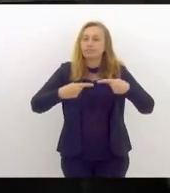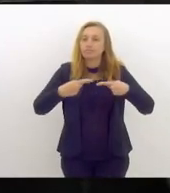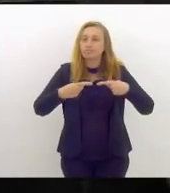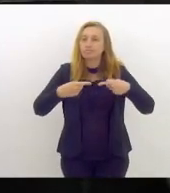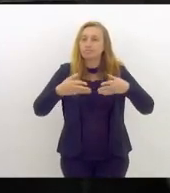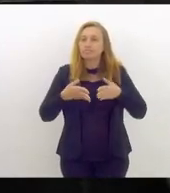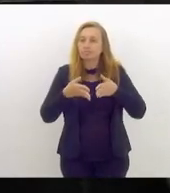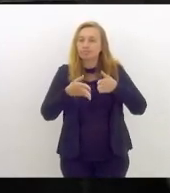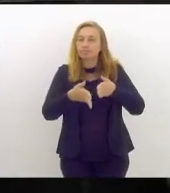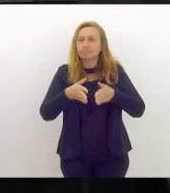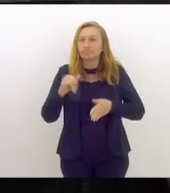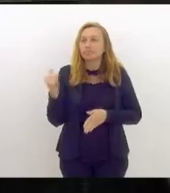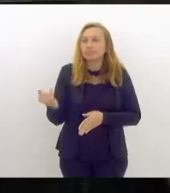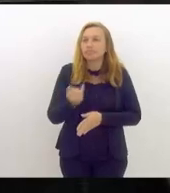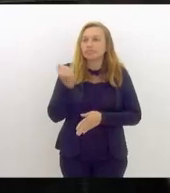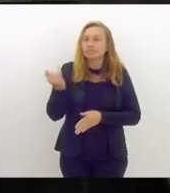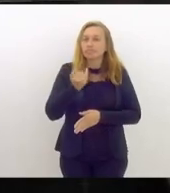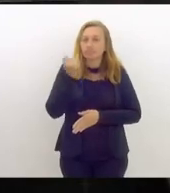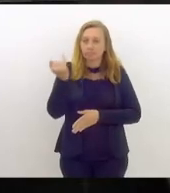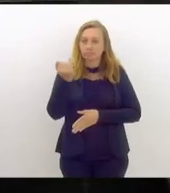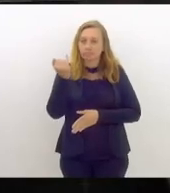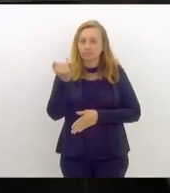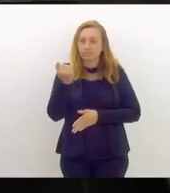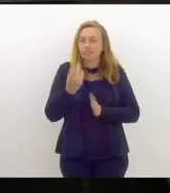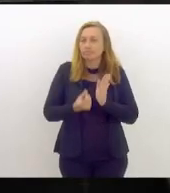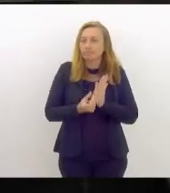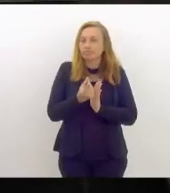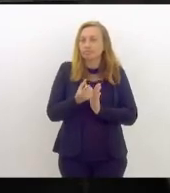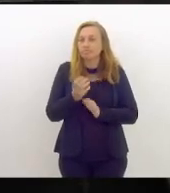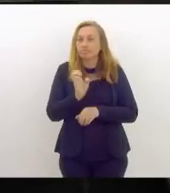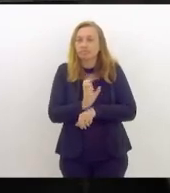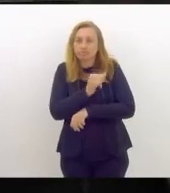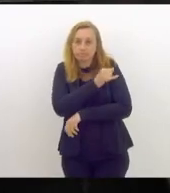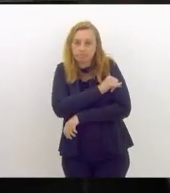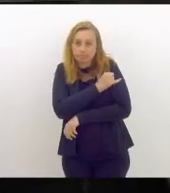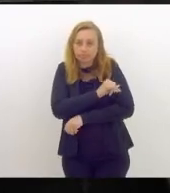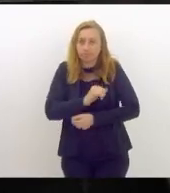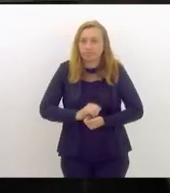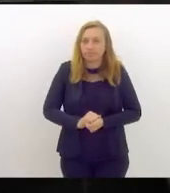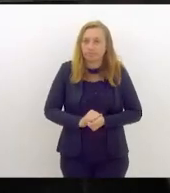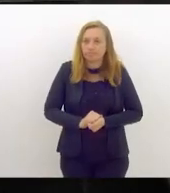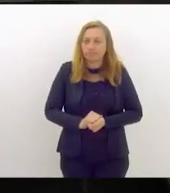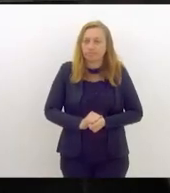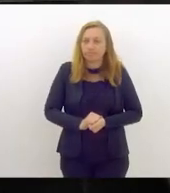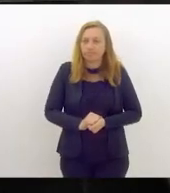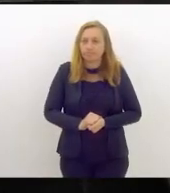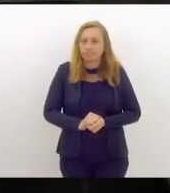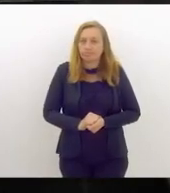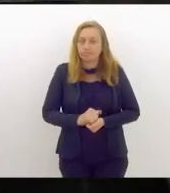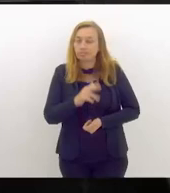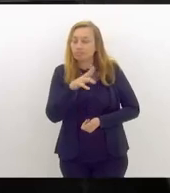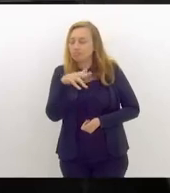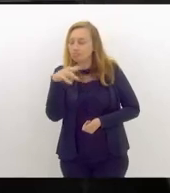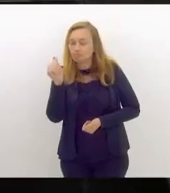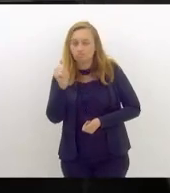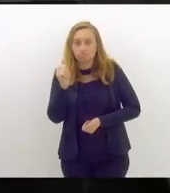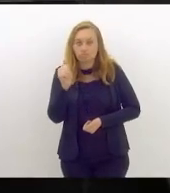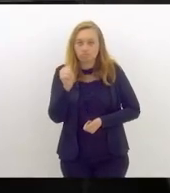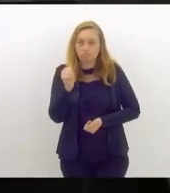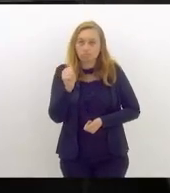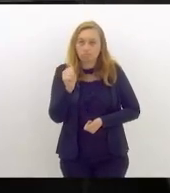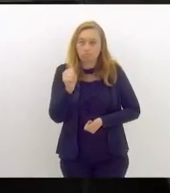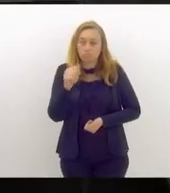central para as finanças do Estado do Rio de Janeiro. Finanças essas que nunca tiveram